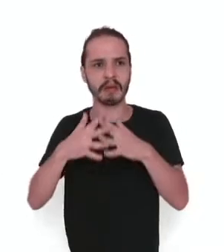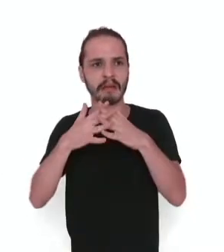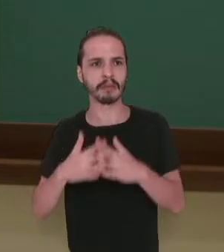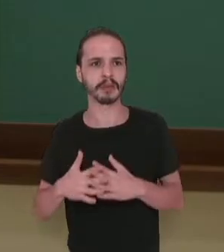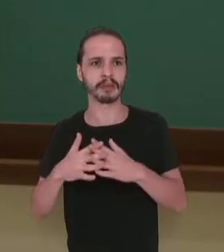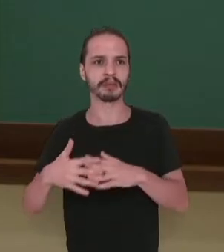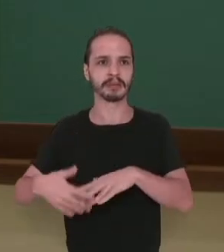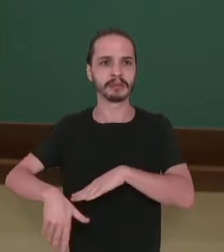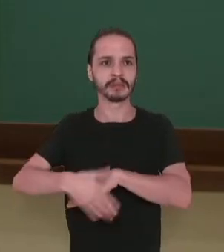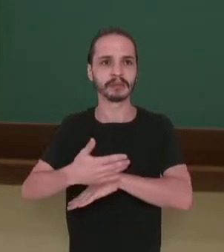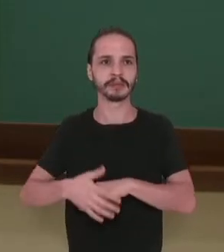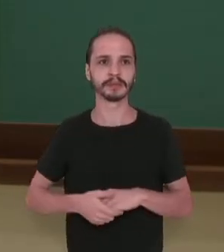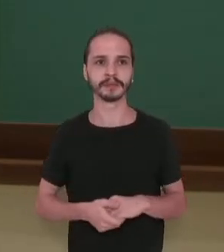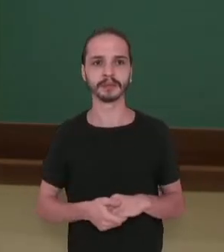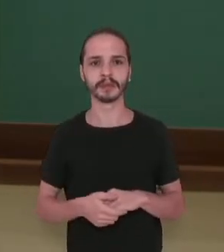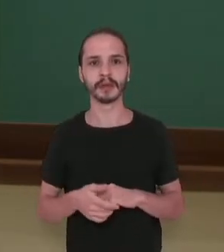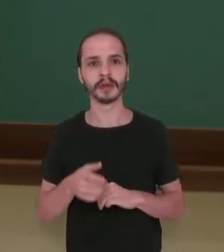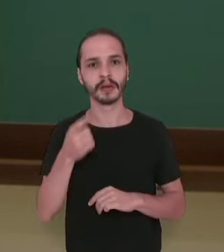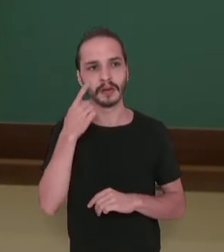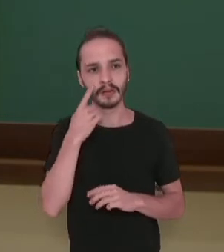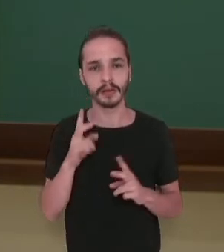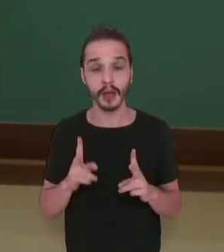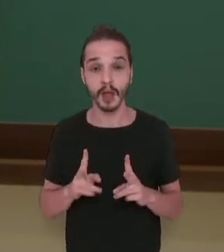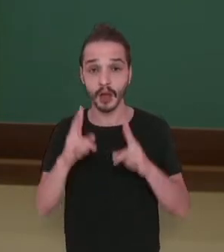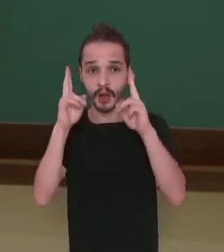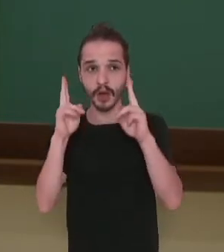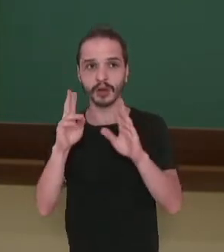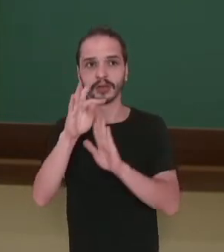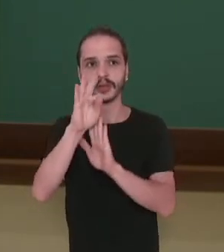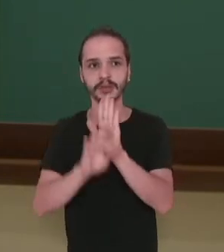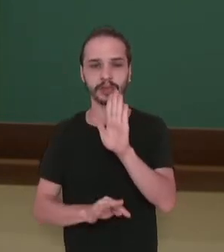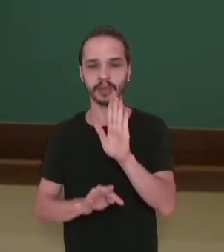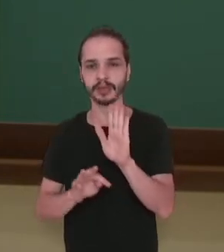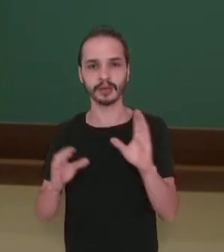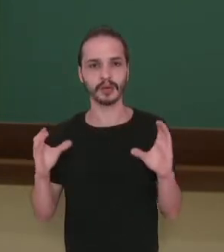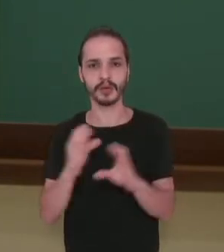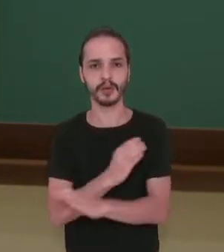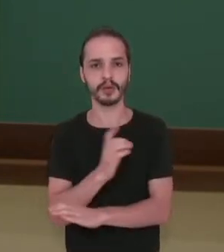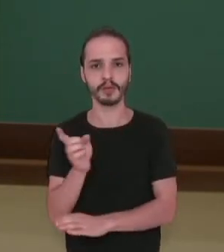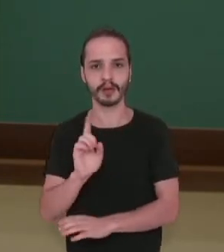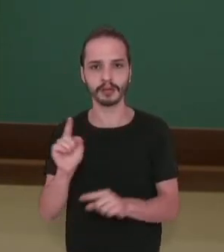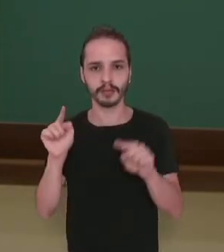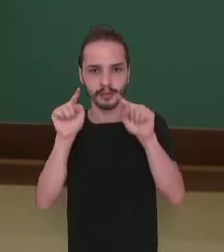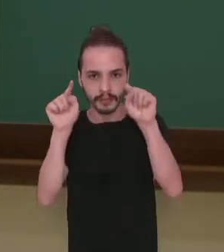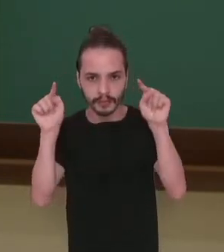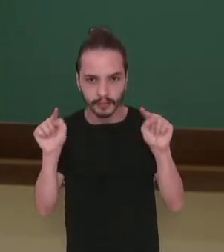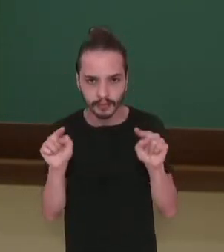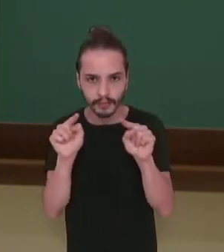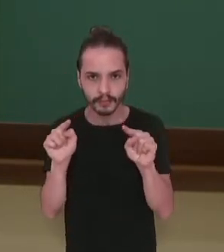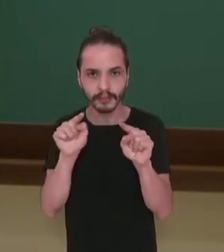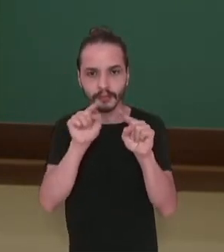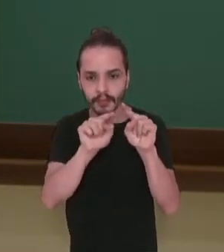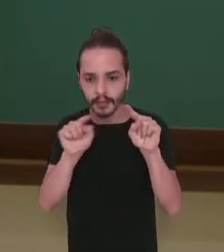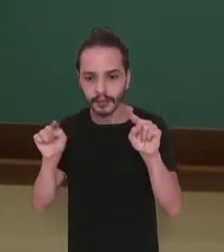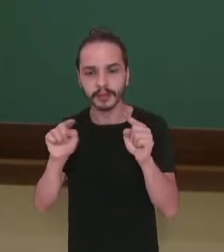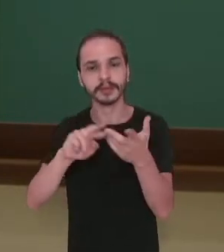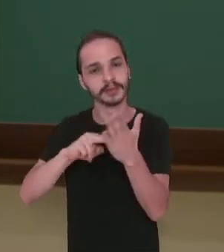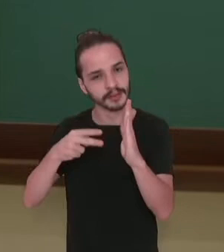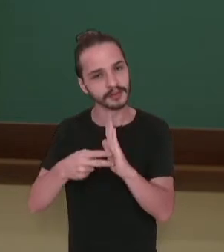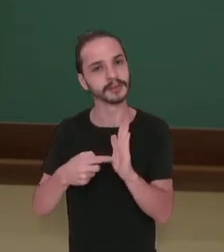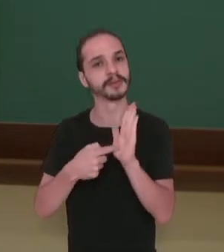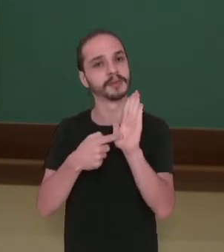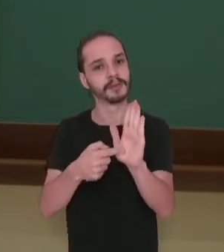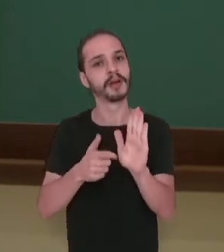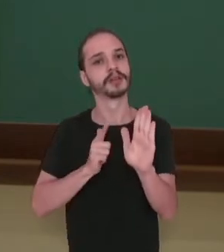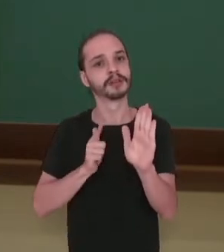aqui um fragmento do texto, né? Ele não está aqui na íntegra, e os colchetes e as reticências ilustram, né, que